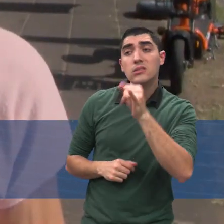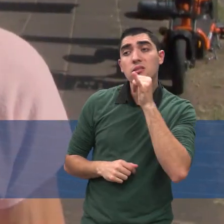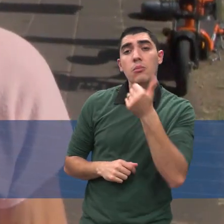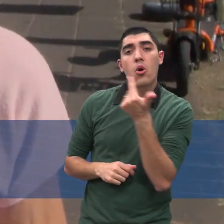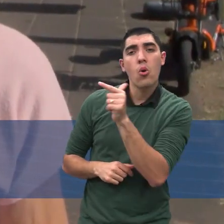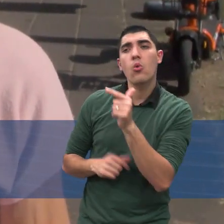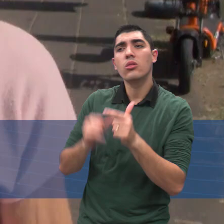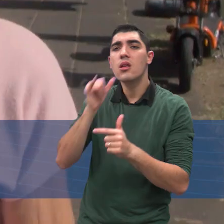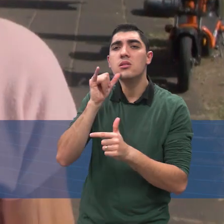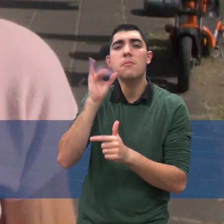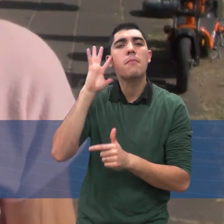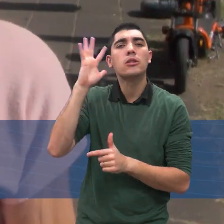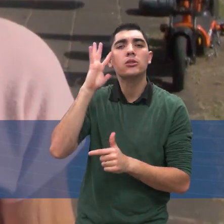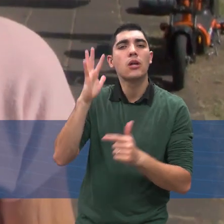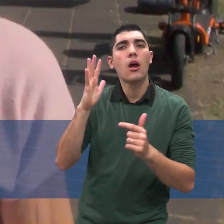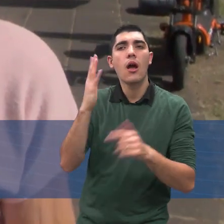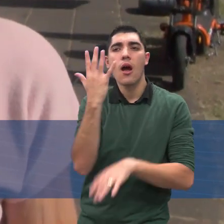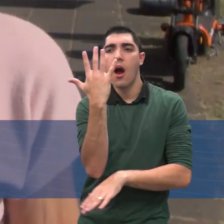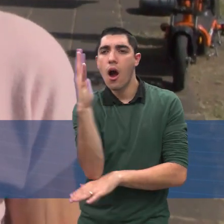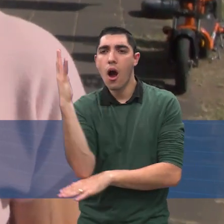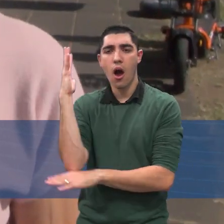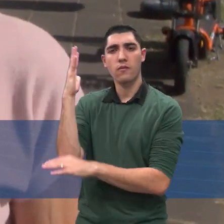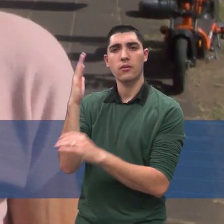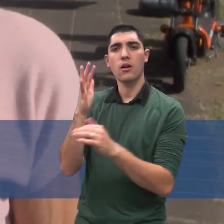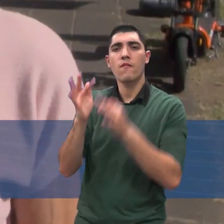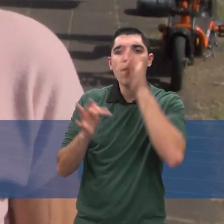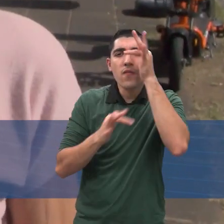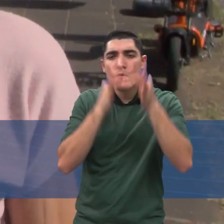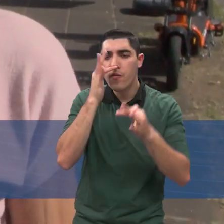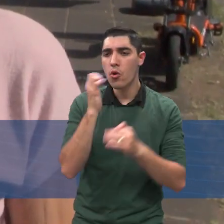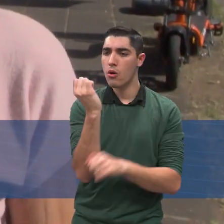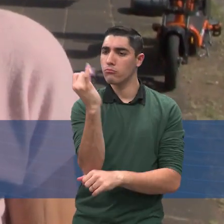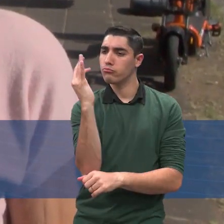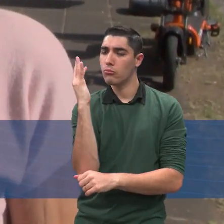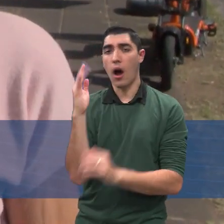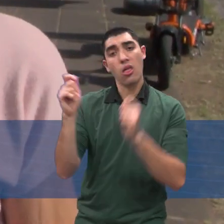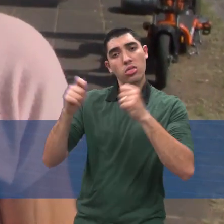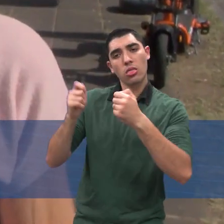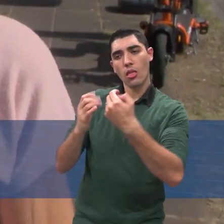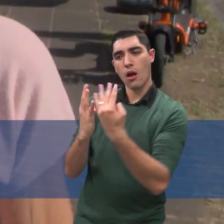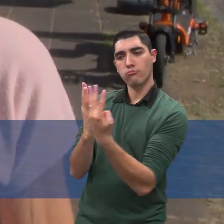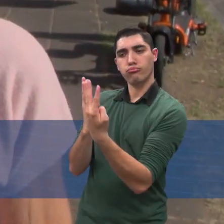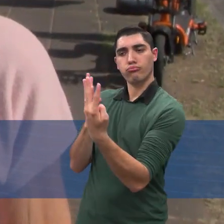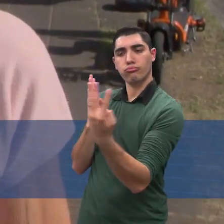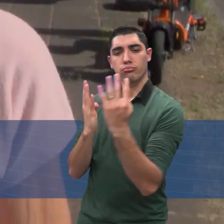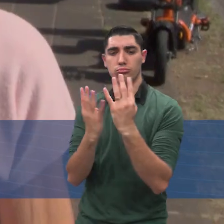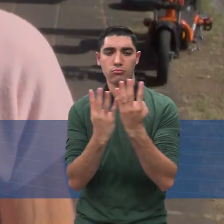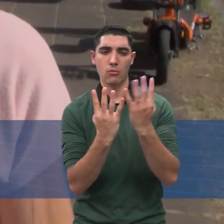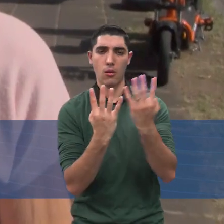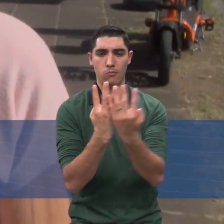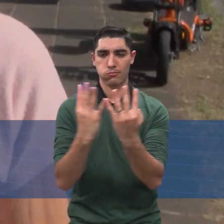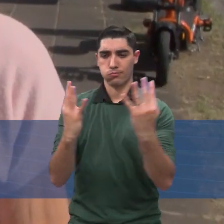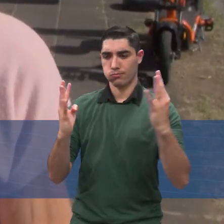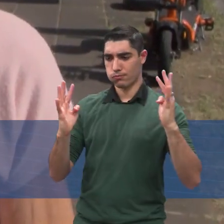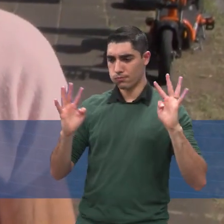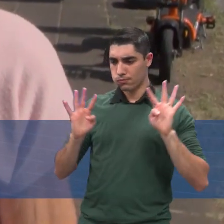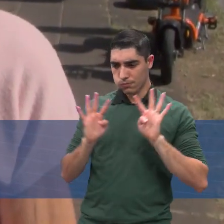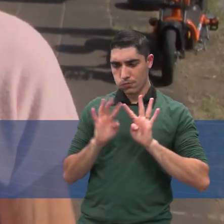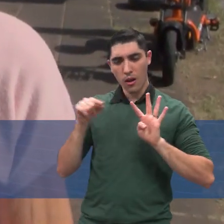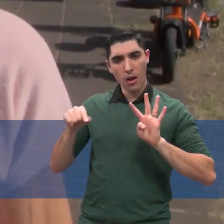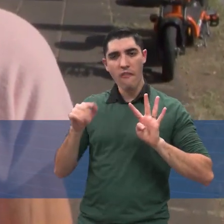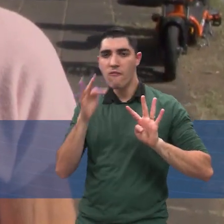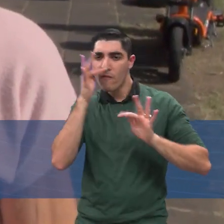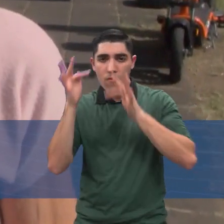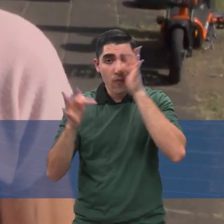a gente colocar uma barreira mais natural de plantas, de árvores, é muito mais bonito, além de melhorar a